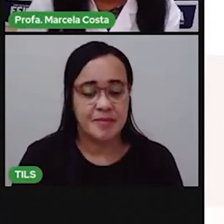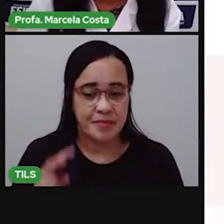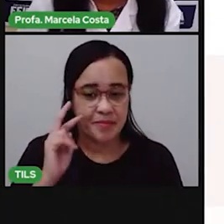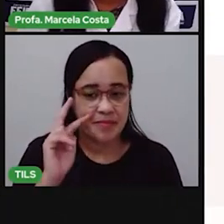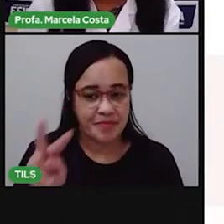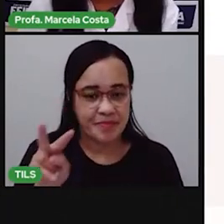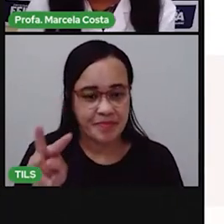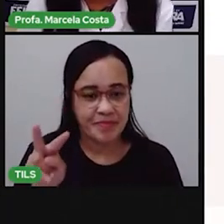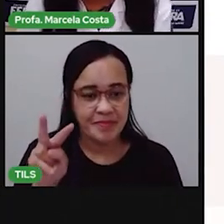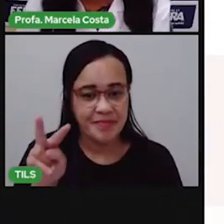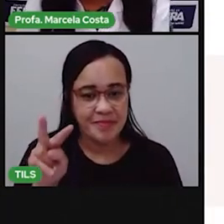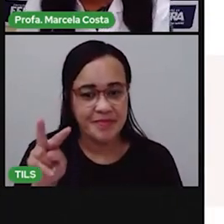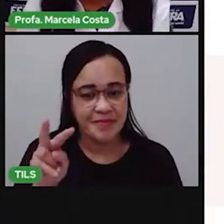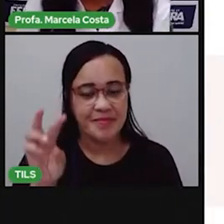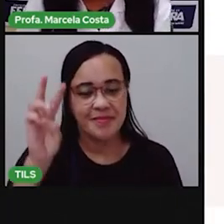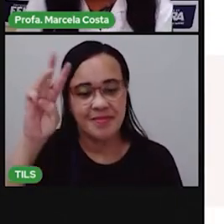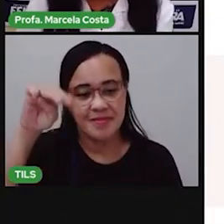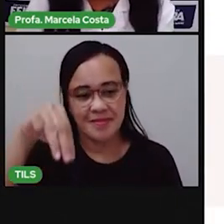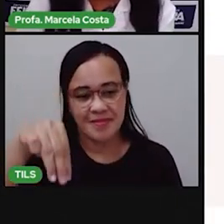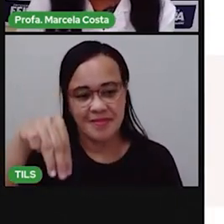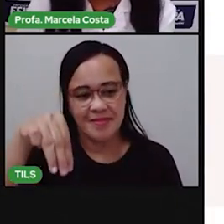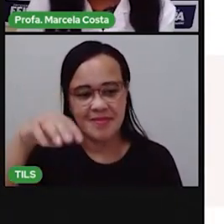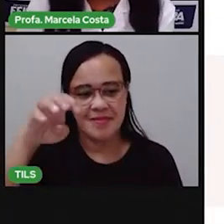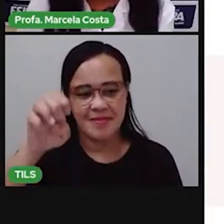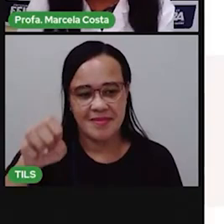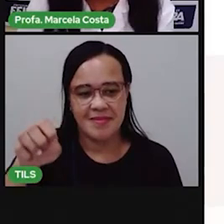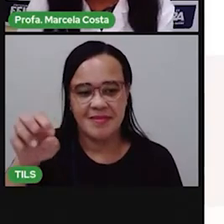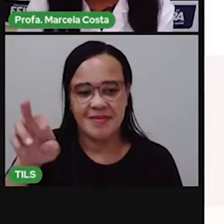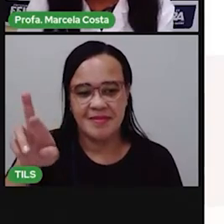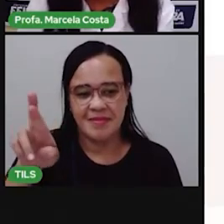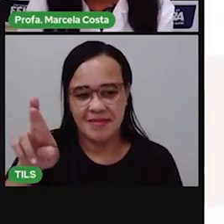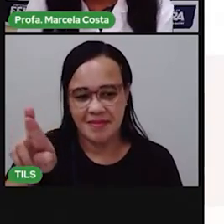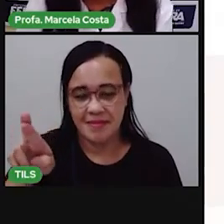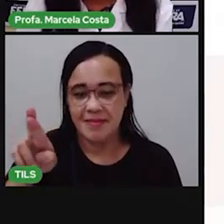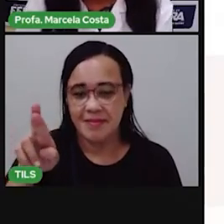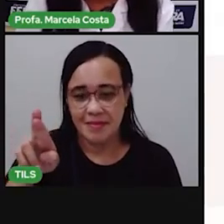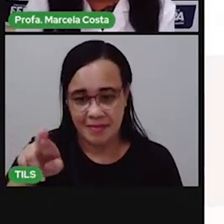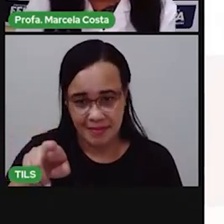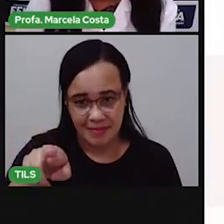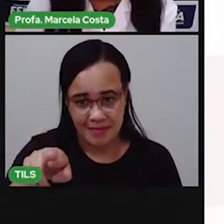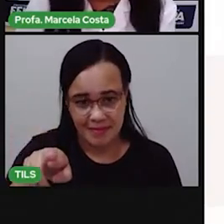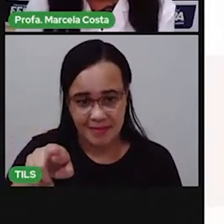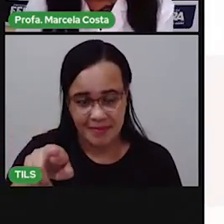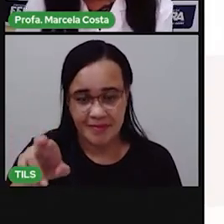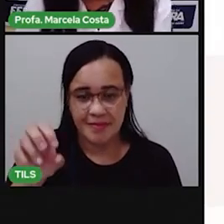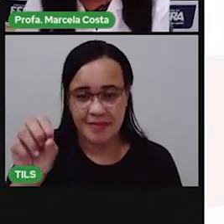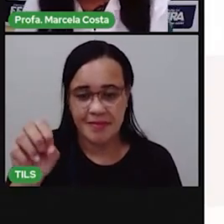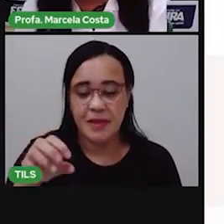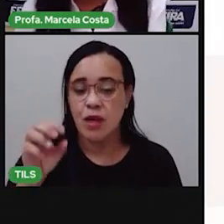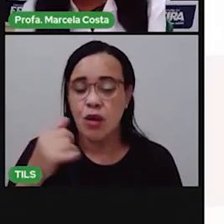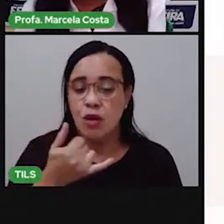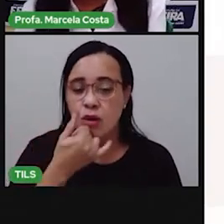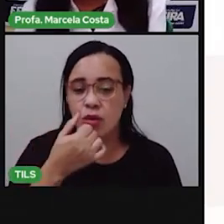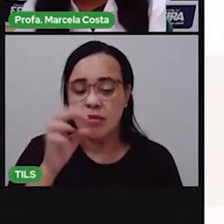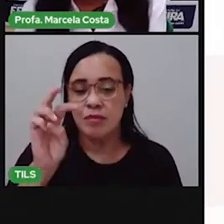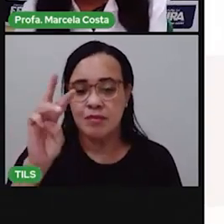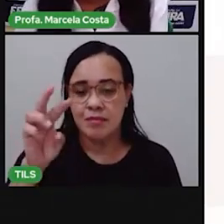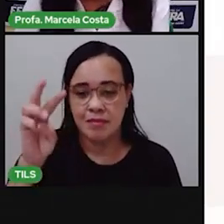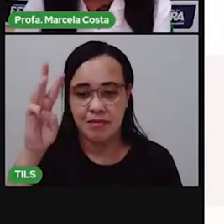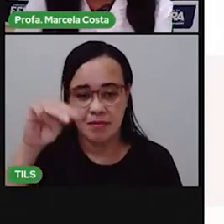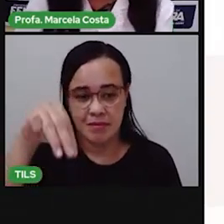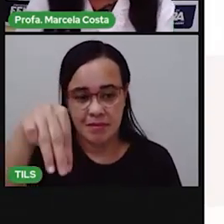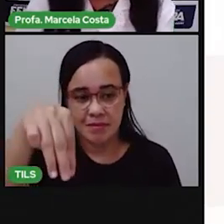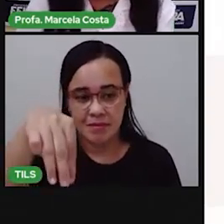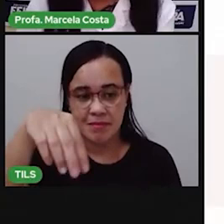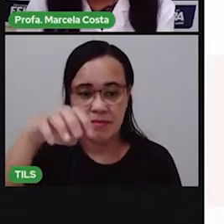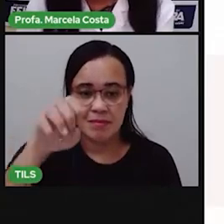Olha aqui as indicações do mestre e aqui as indicações do aprendiz. Eu digo, faço o que mando, eu tô,